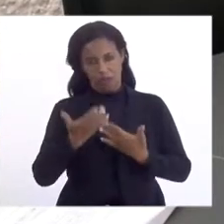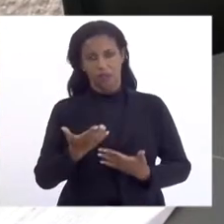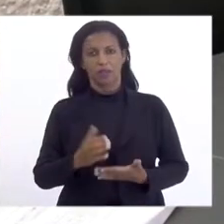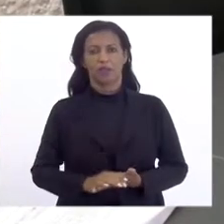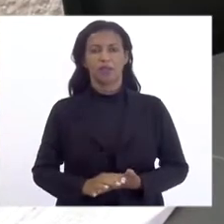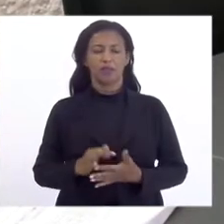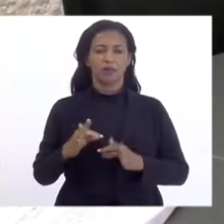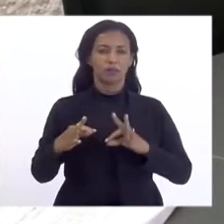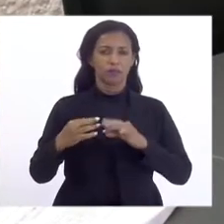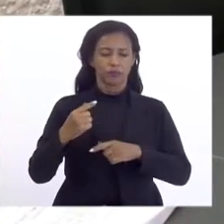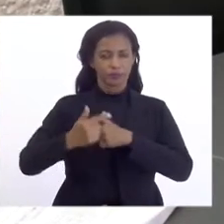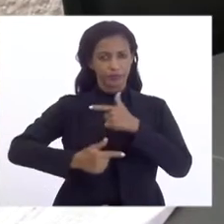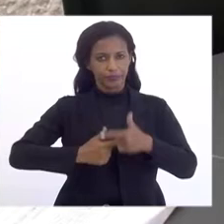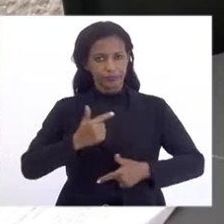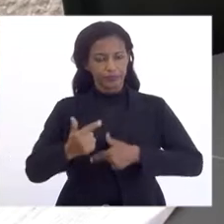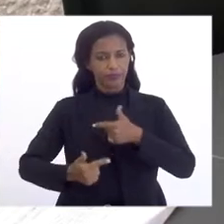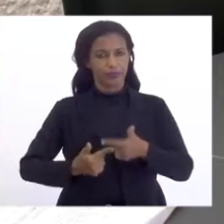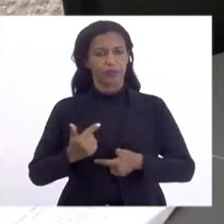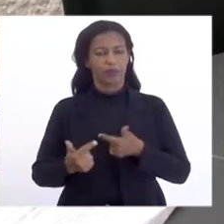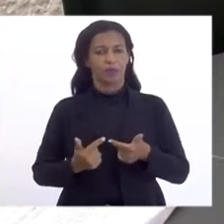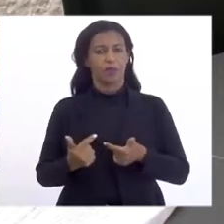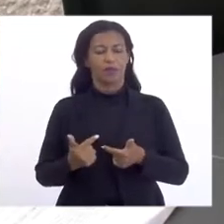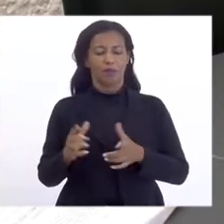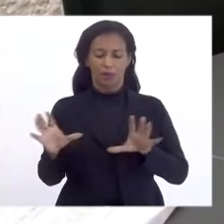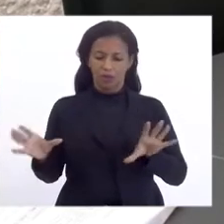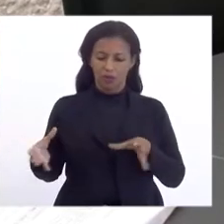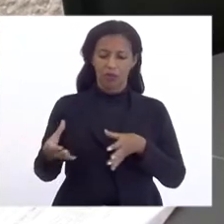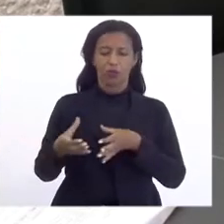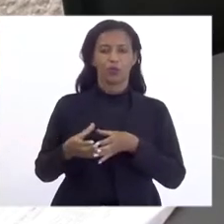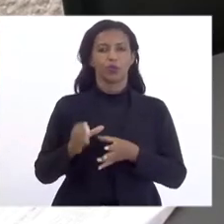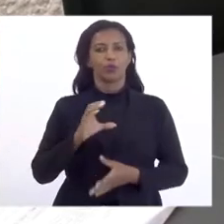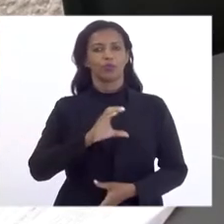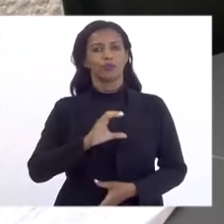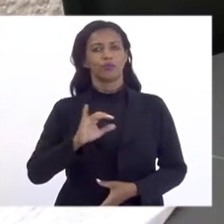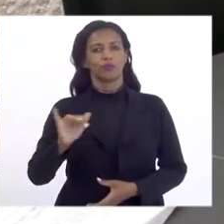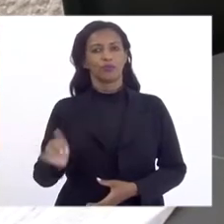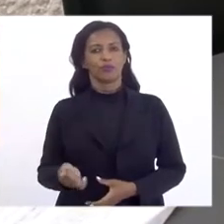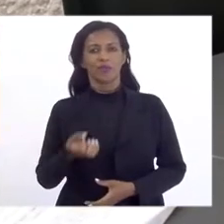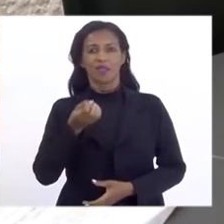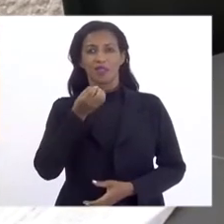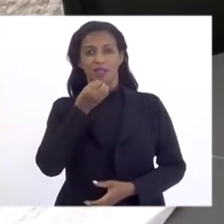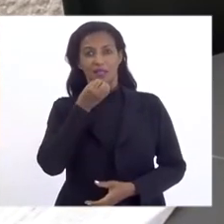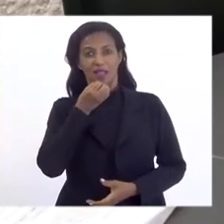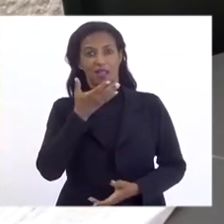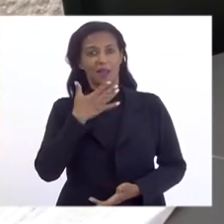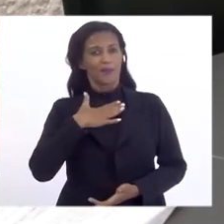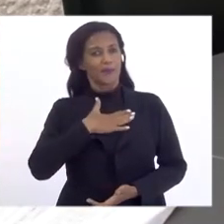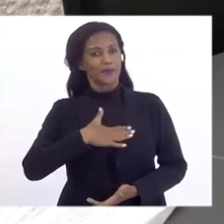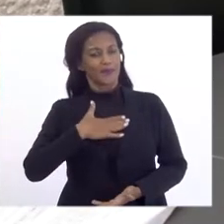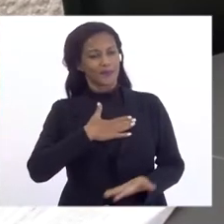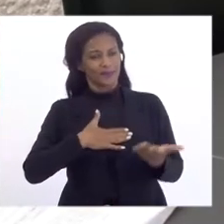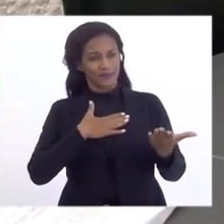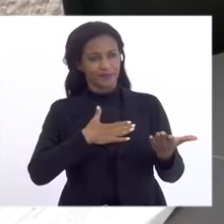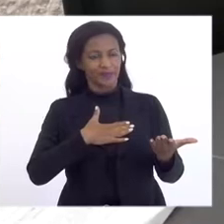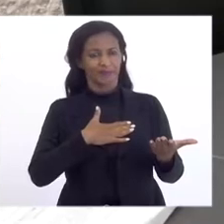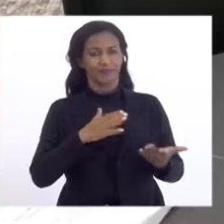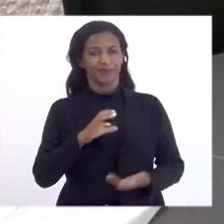por todo o trabalho que realizou com a Secretaria da CCJ e dar as boas-vindas a Carol. Seja bem-vinda,